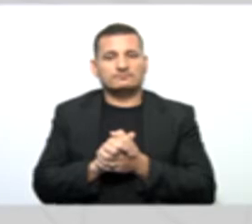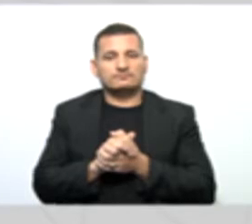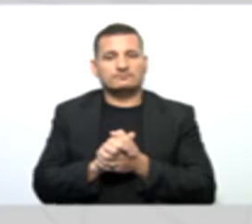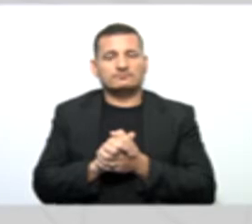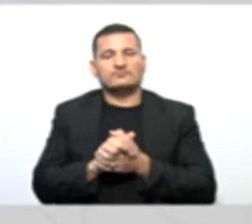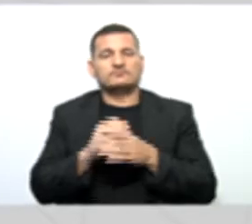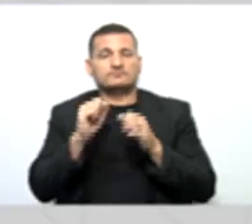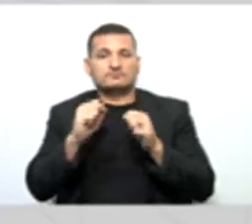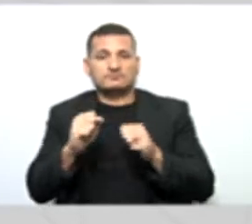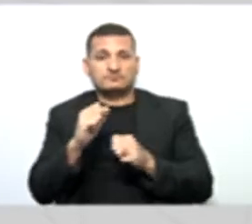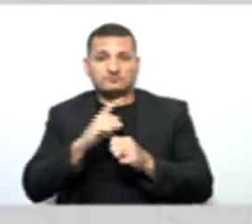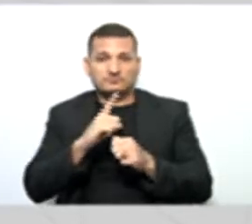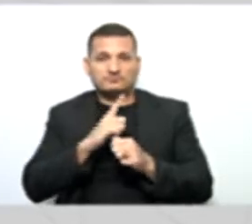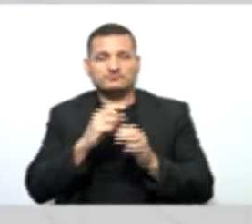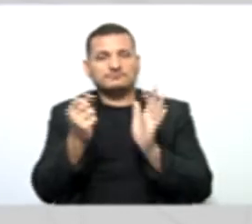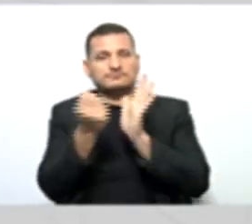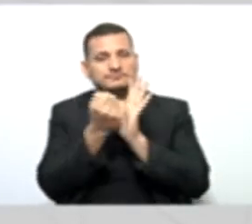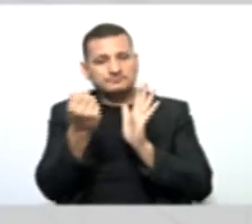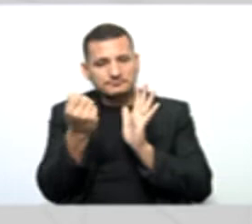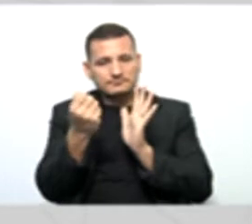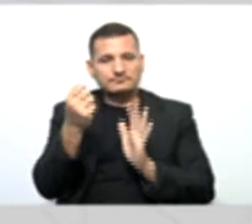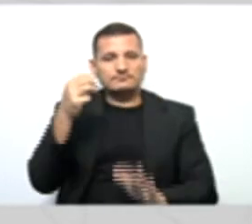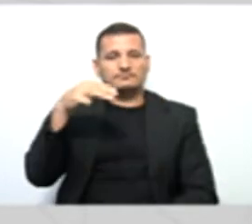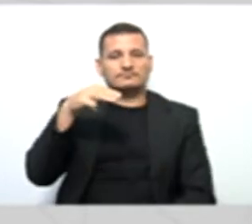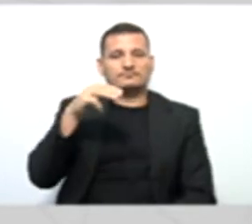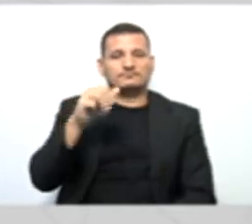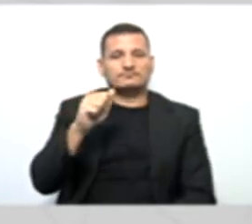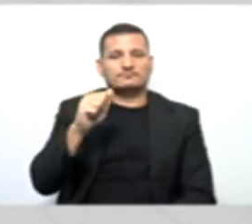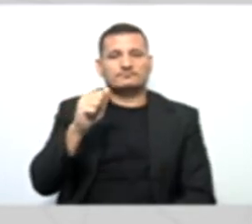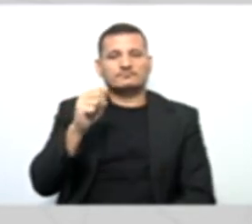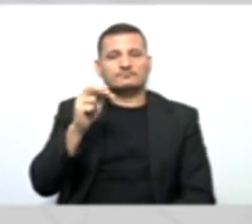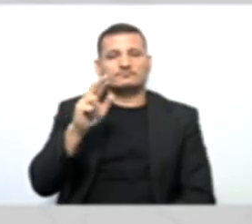Poderia ter uma marca.